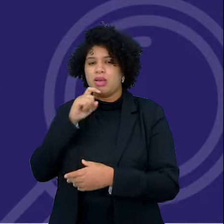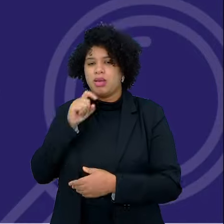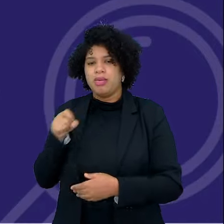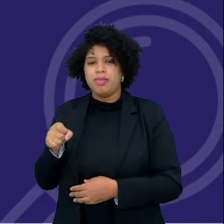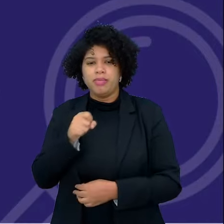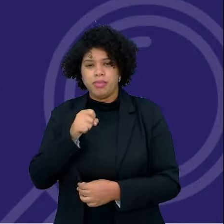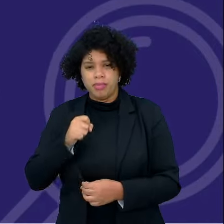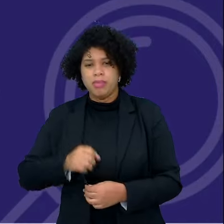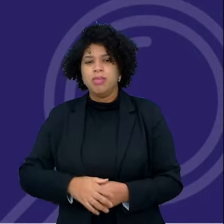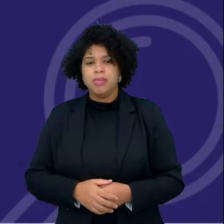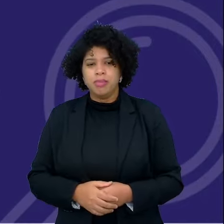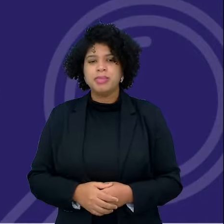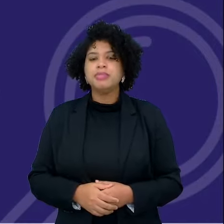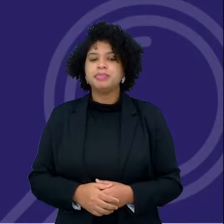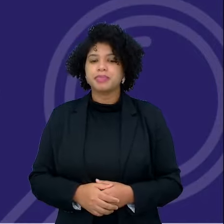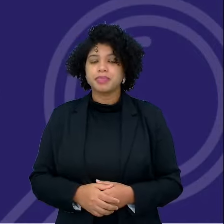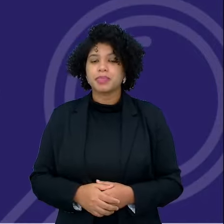estudante